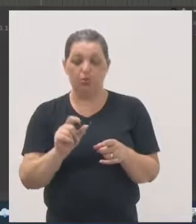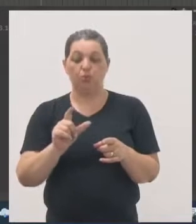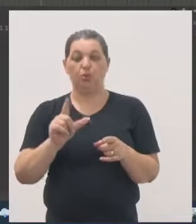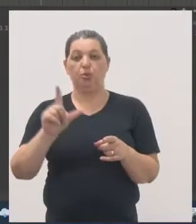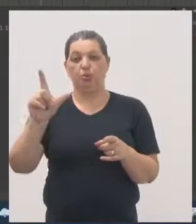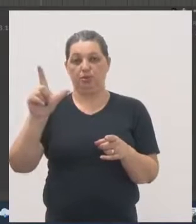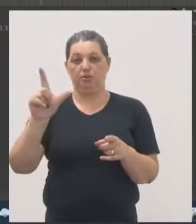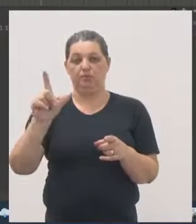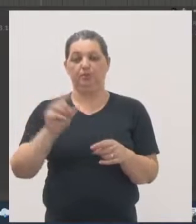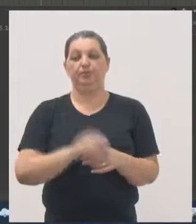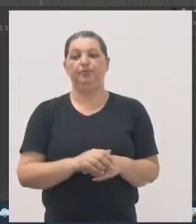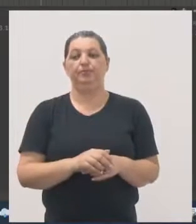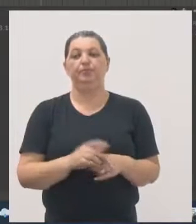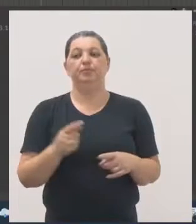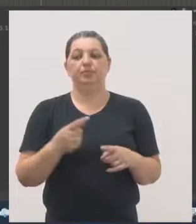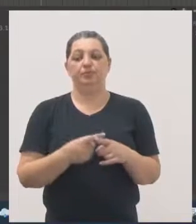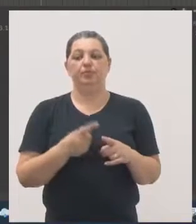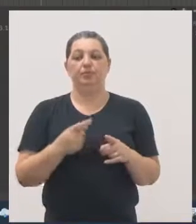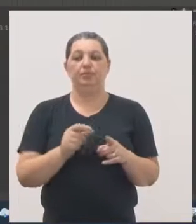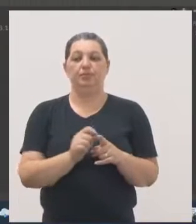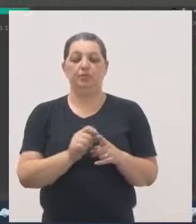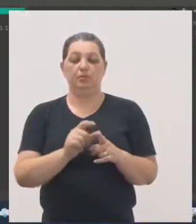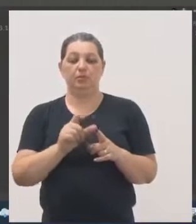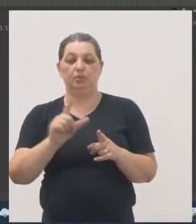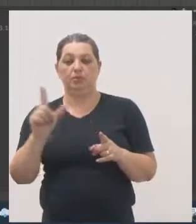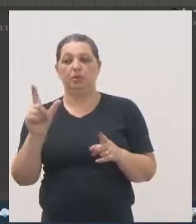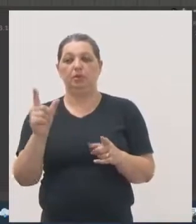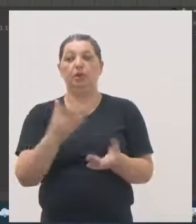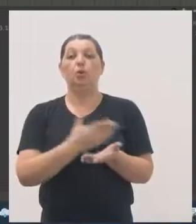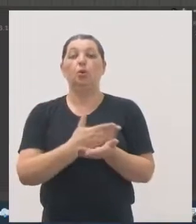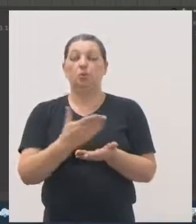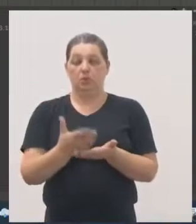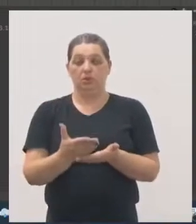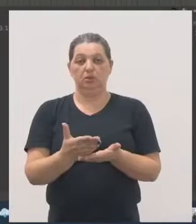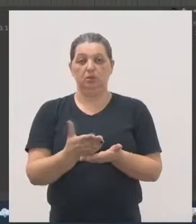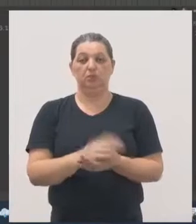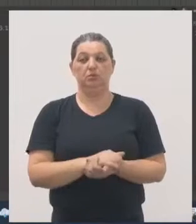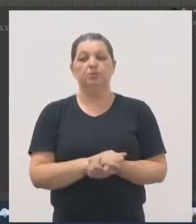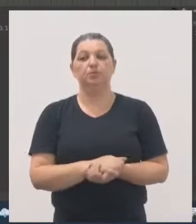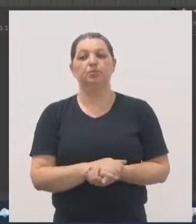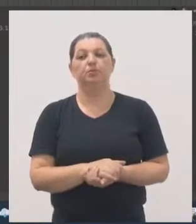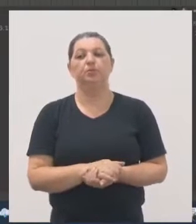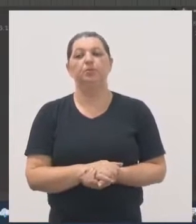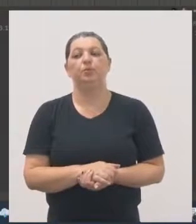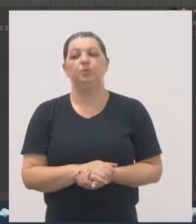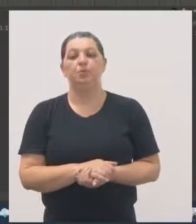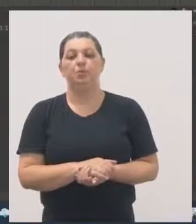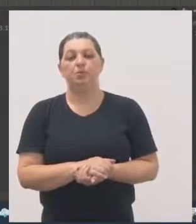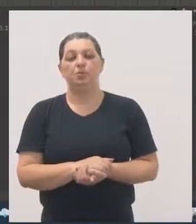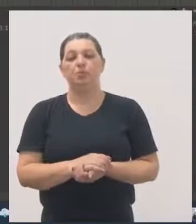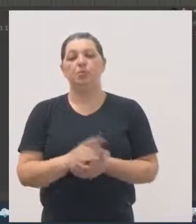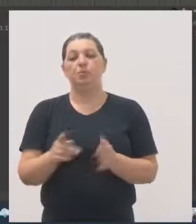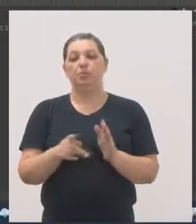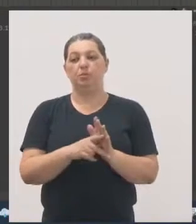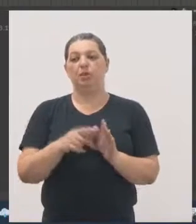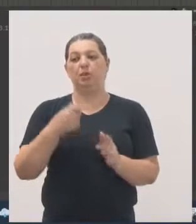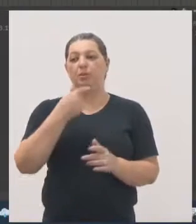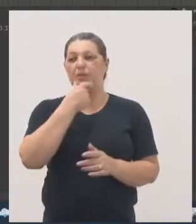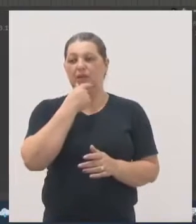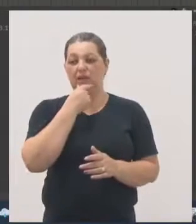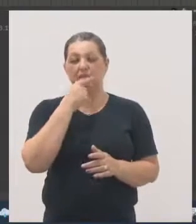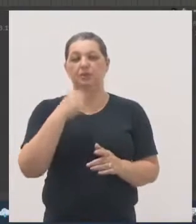gente faz o fade in, que é no começo, né? É para fazer o fade out. A